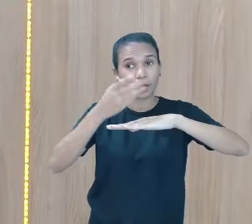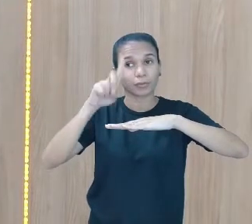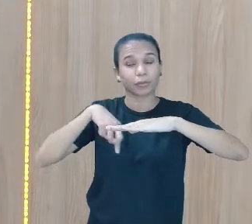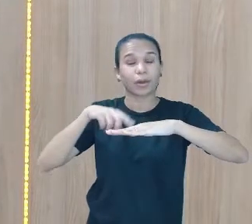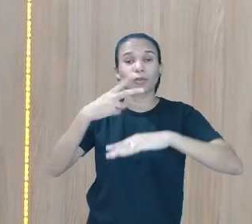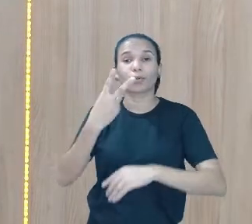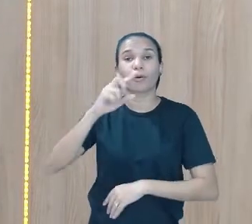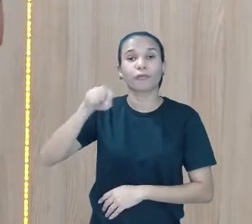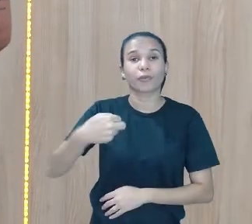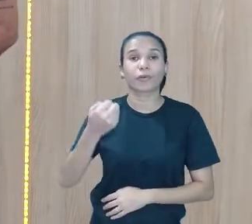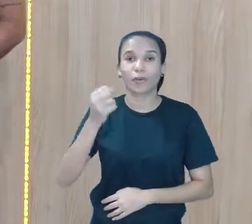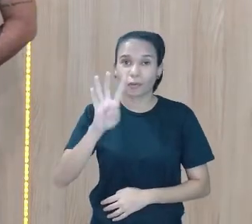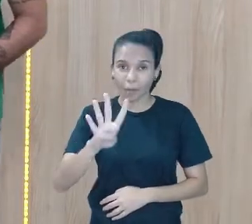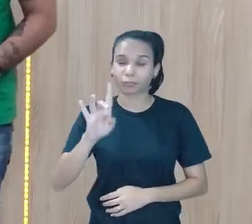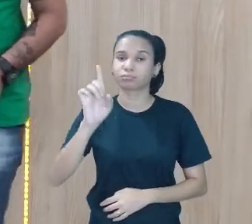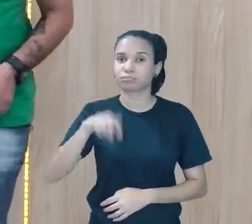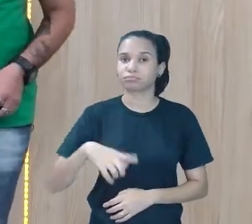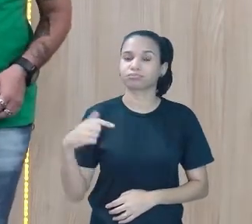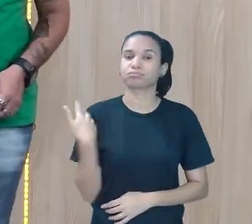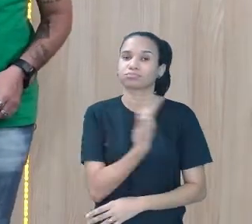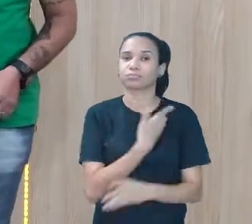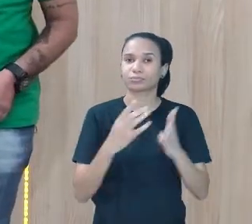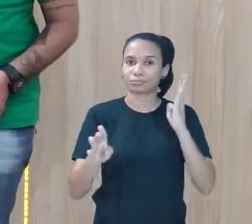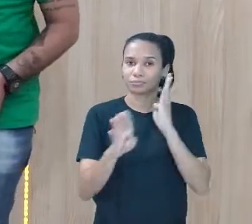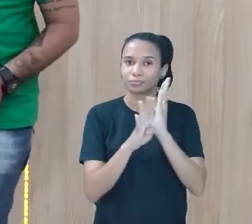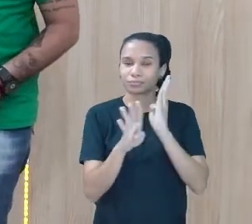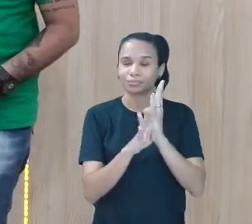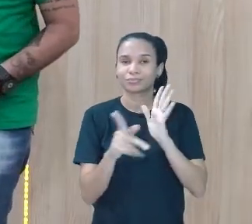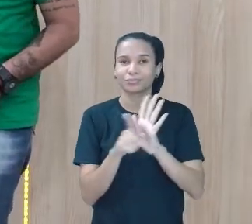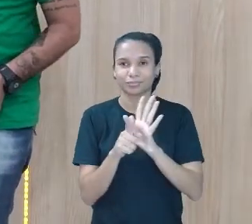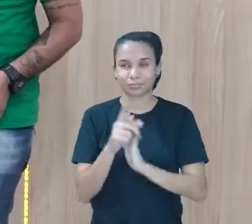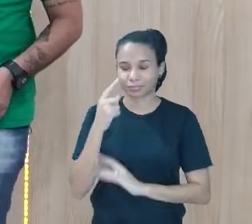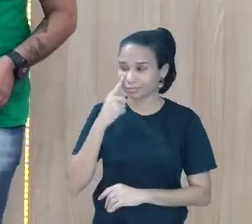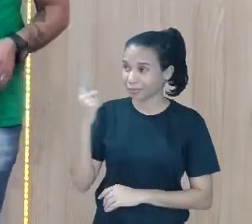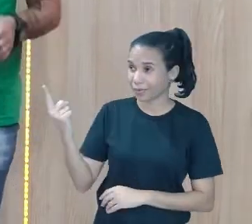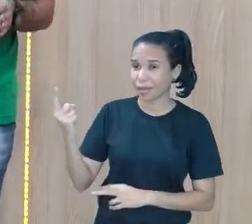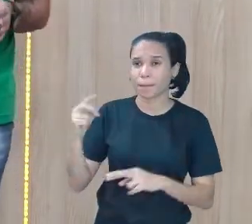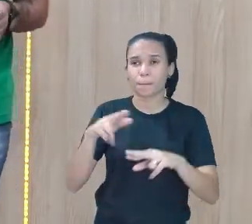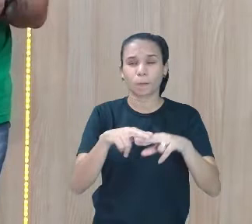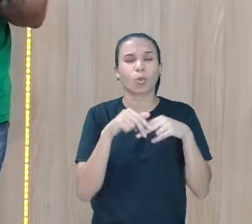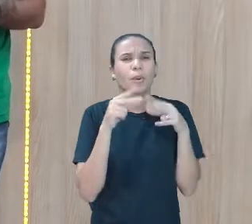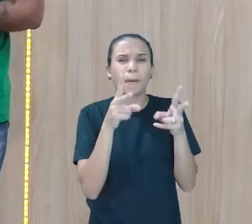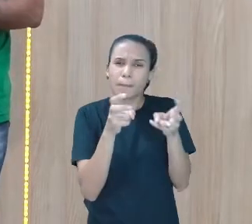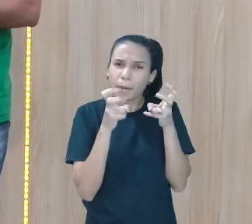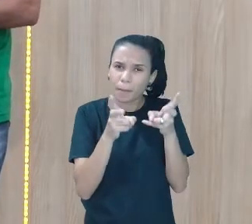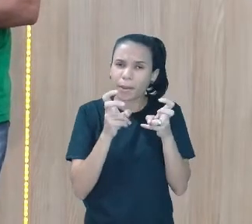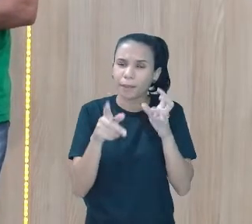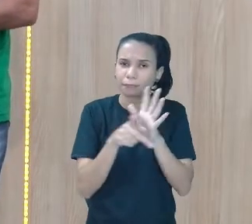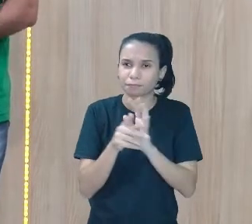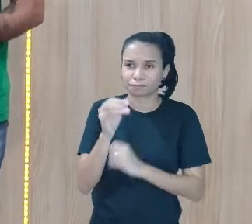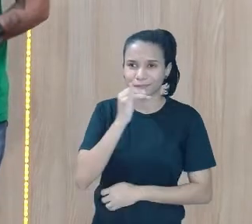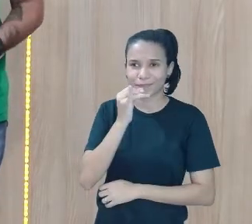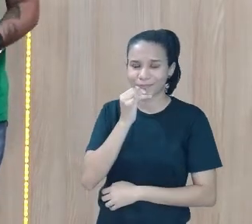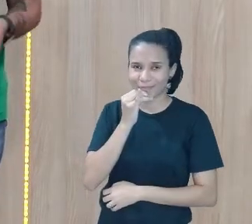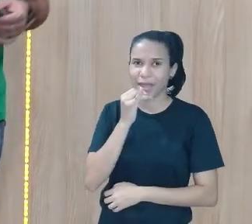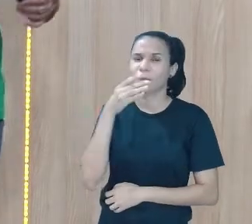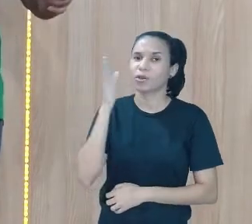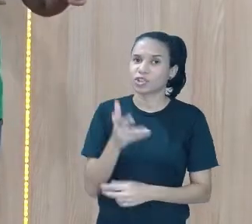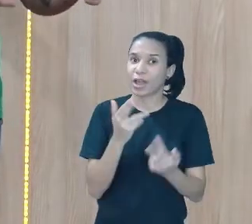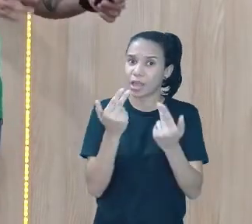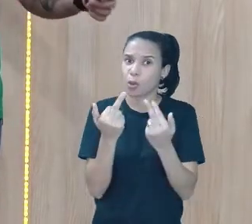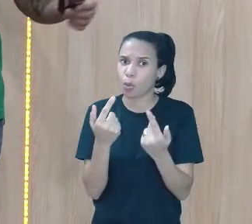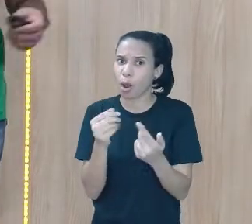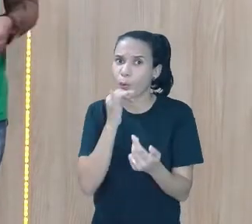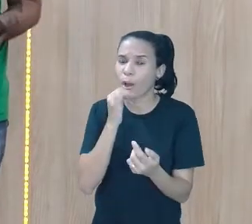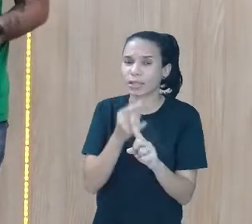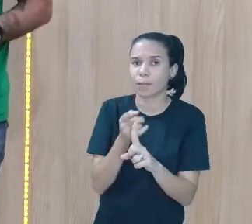é 2,4, o ponto que eu encontrei é aquele ali. Então, perceba que nesse exemplo aí, eu fiz a